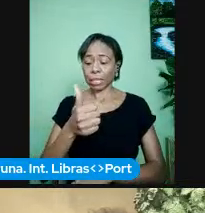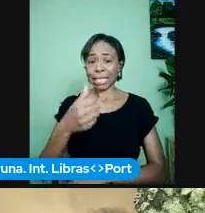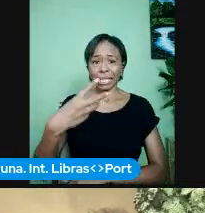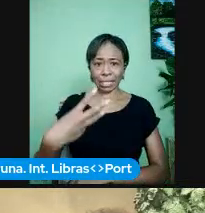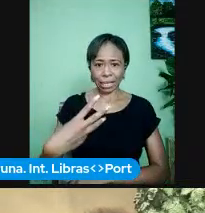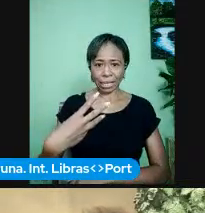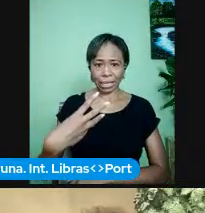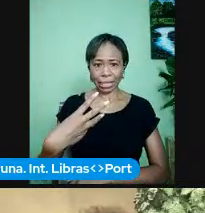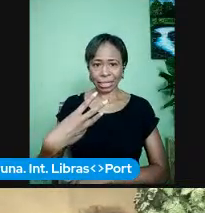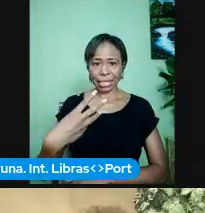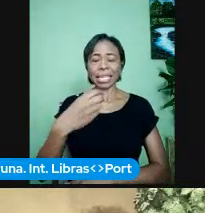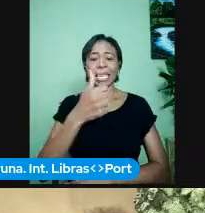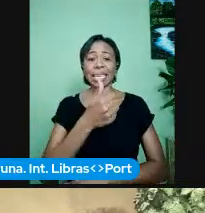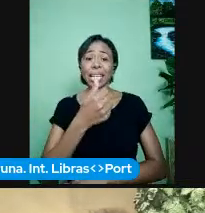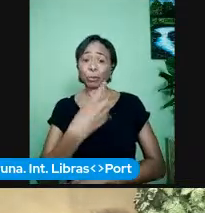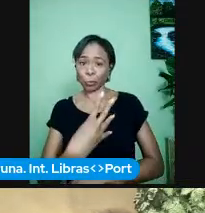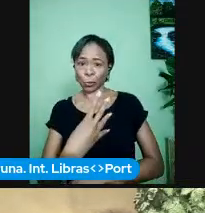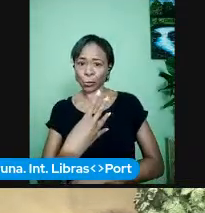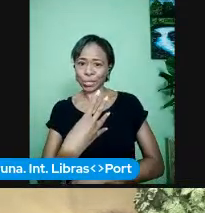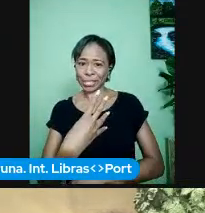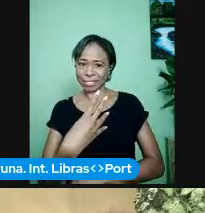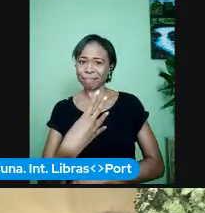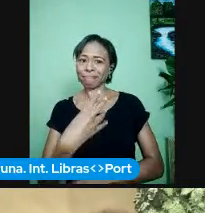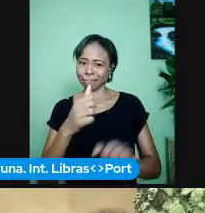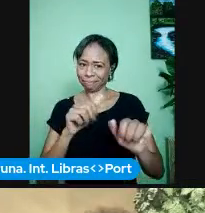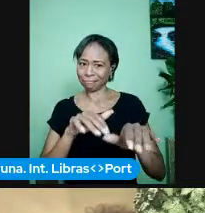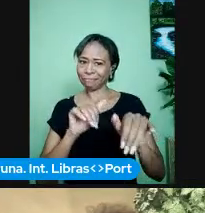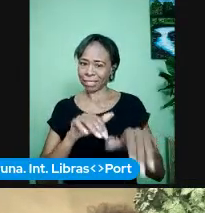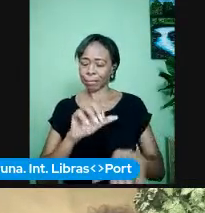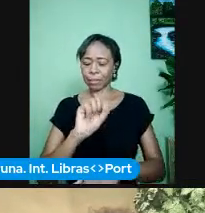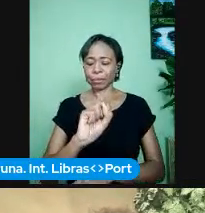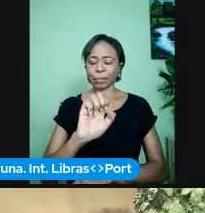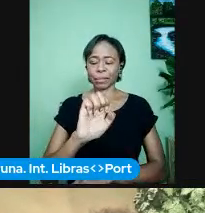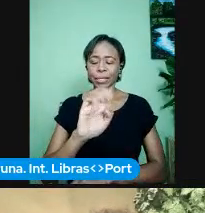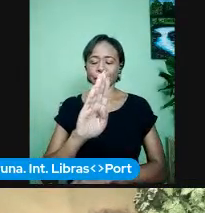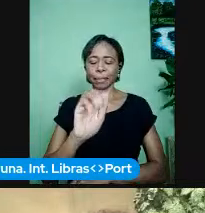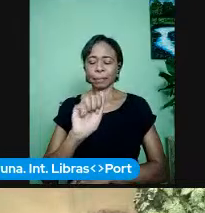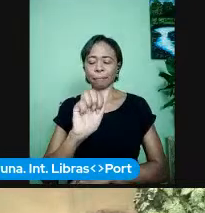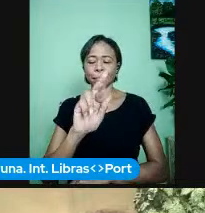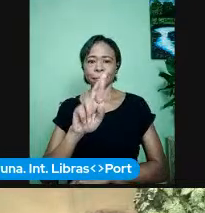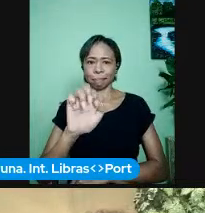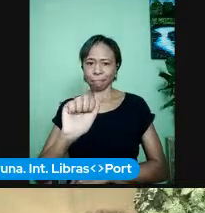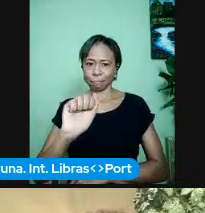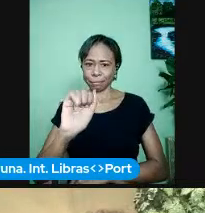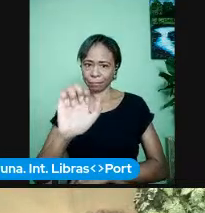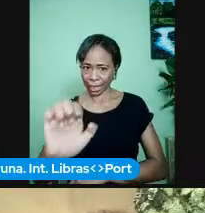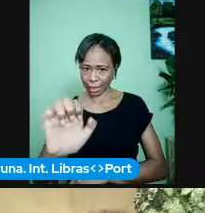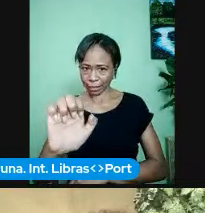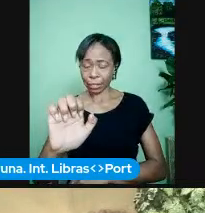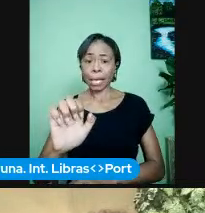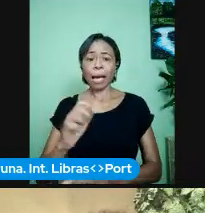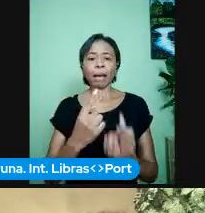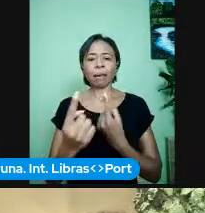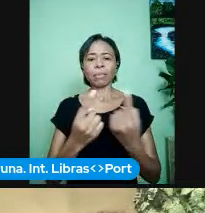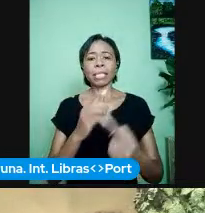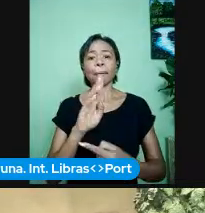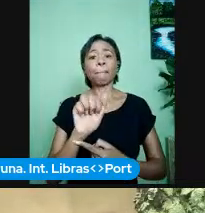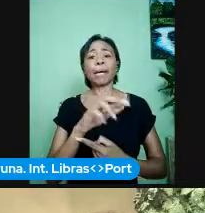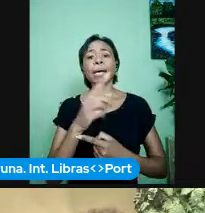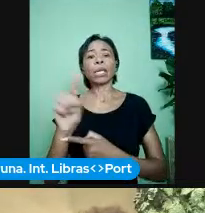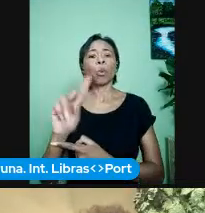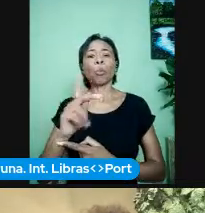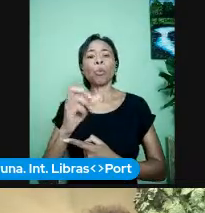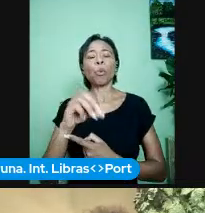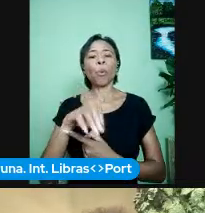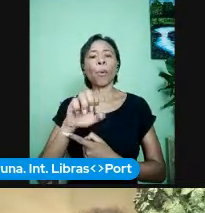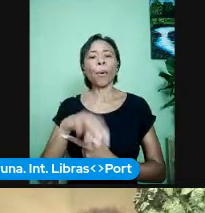de setembro, no Sebrae, na Barão Homem de Melo. Então, a gente, Diego, temos que levar